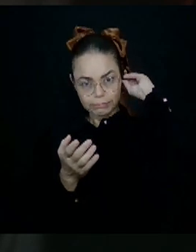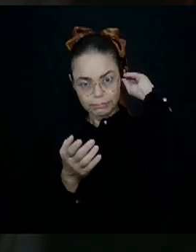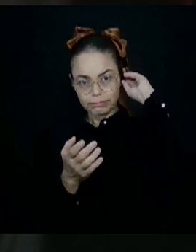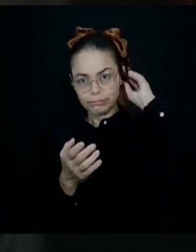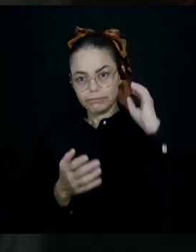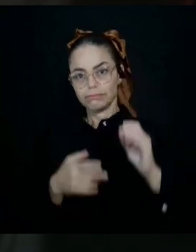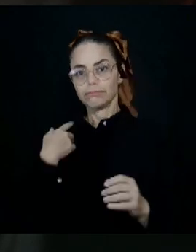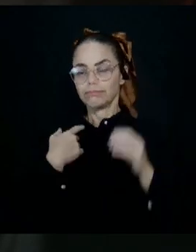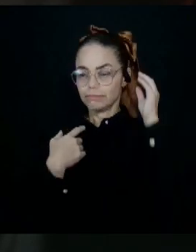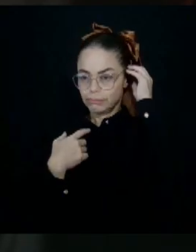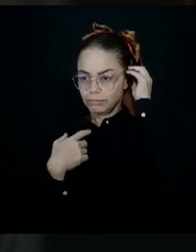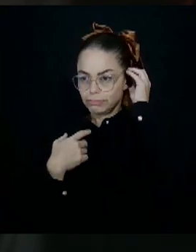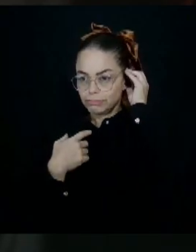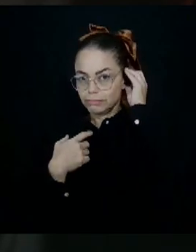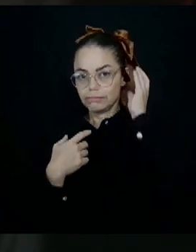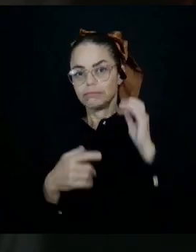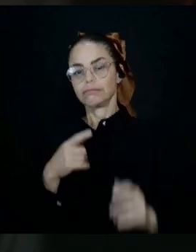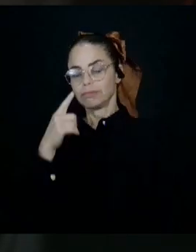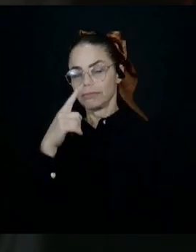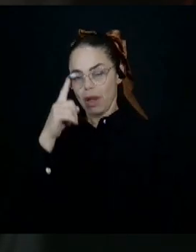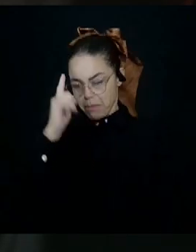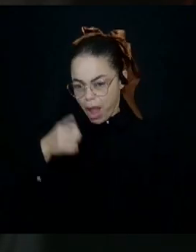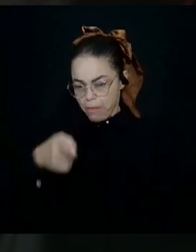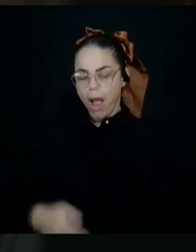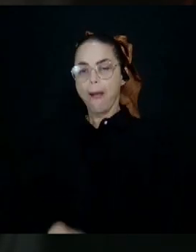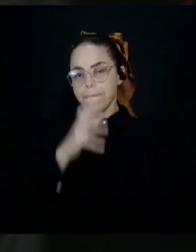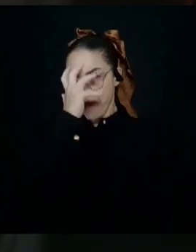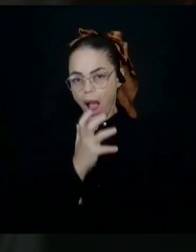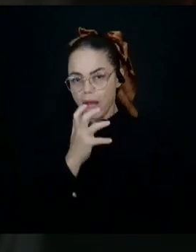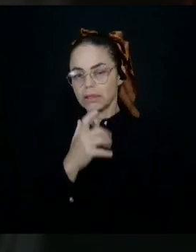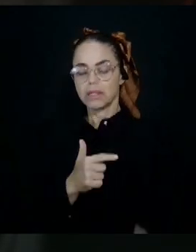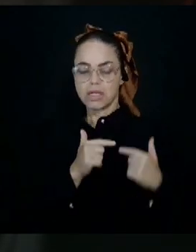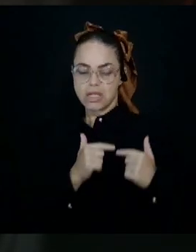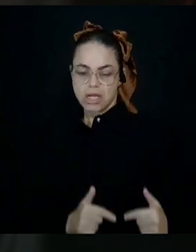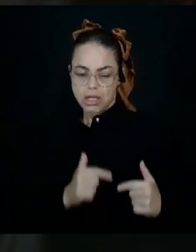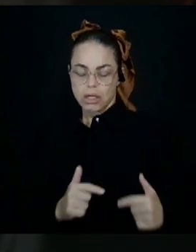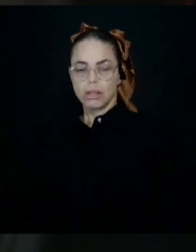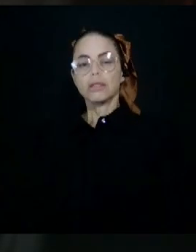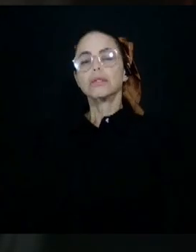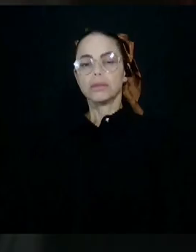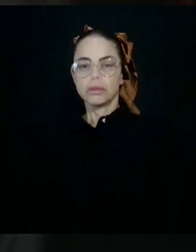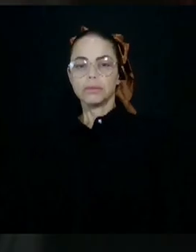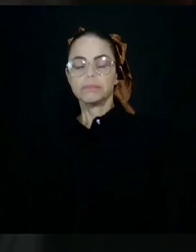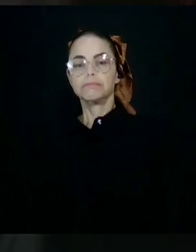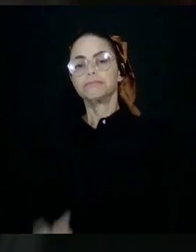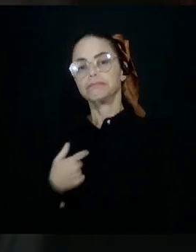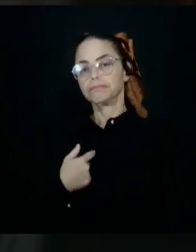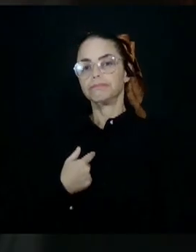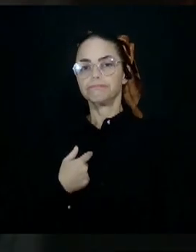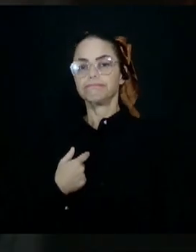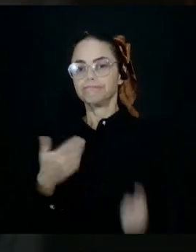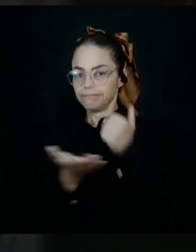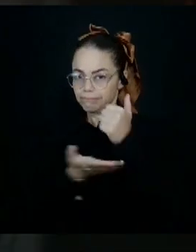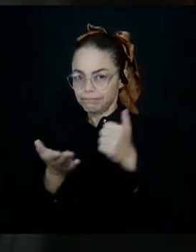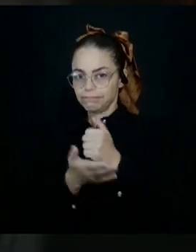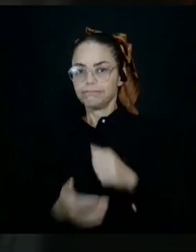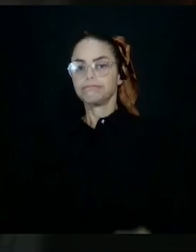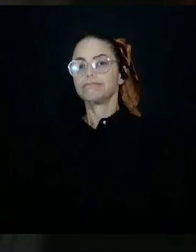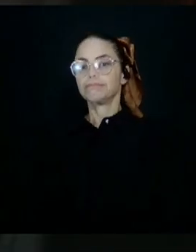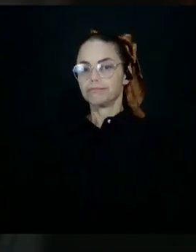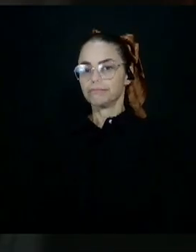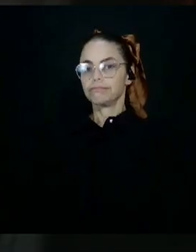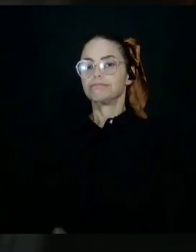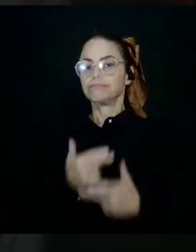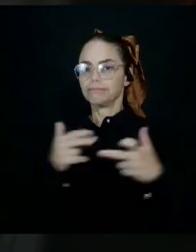né? Mandona, brava, chata, sabe essas coisas assim? E isso é o básico que eu tô falando. Tem rótulos bem